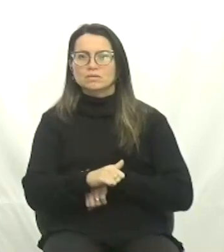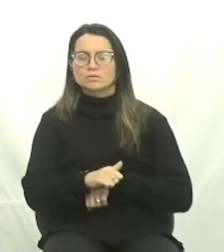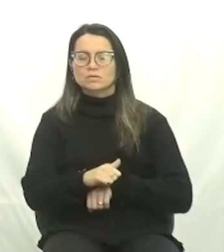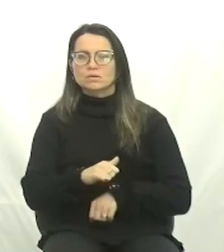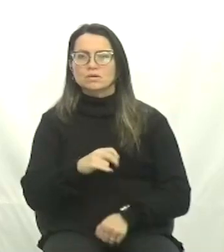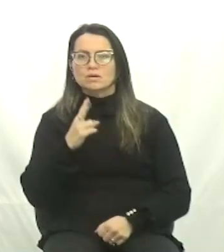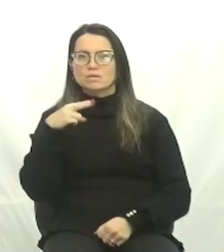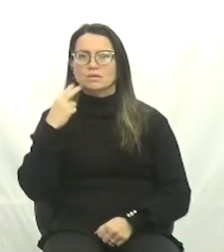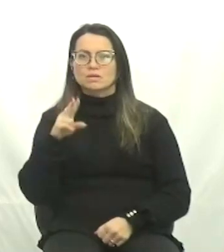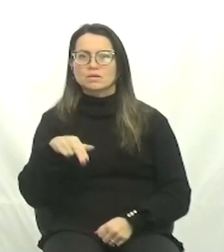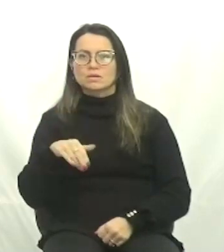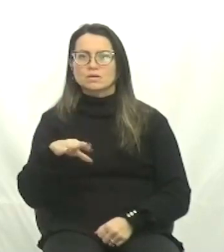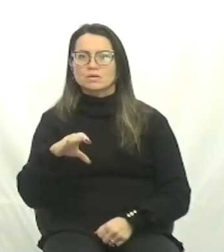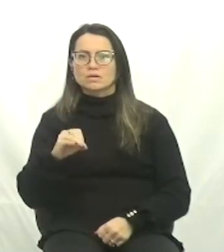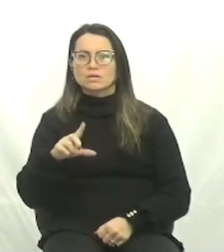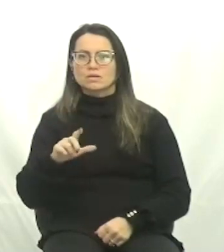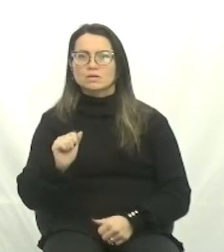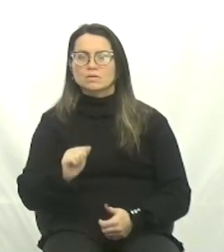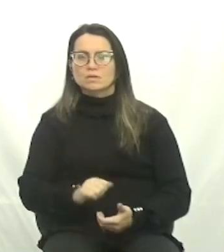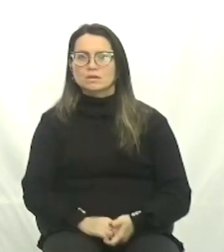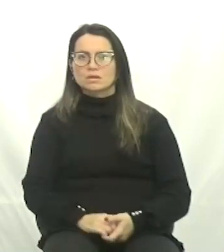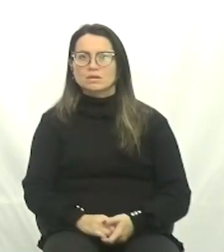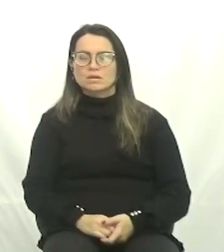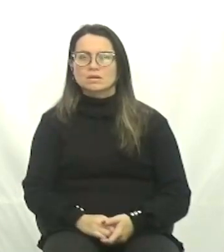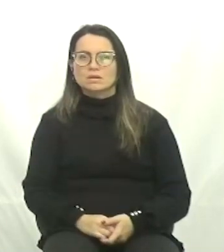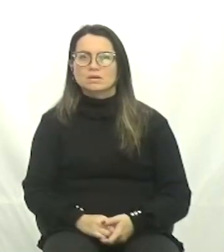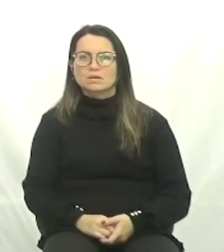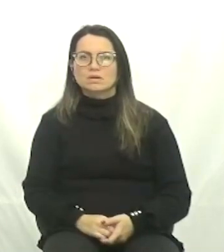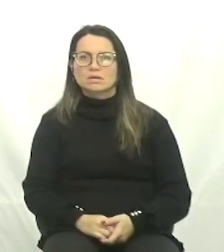Nicola, com a palavra. Martins.